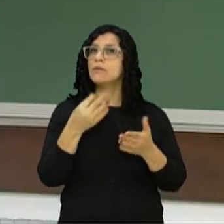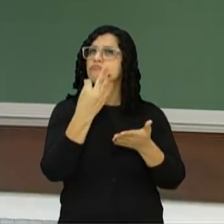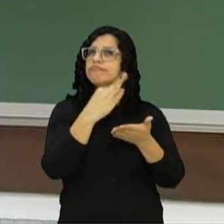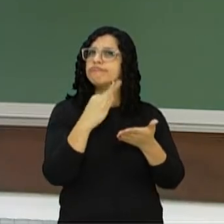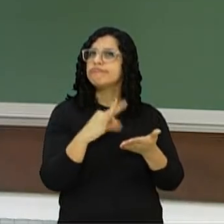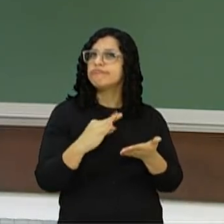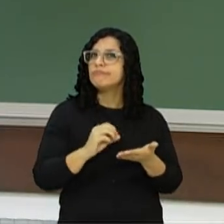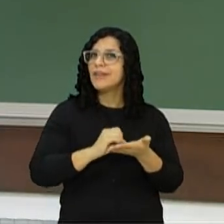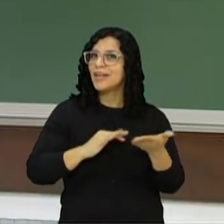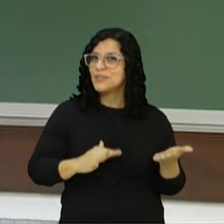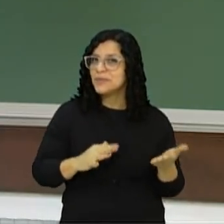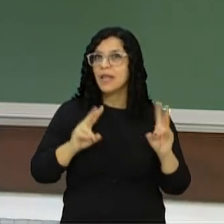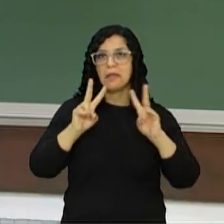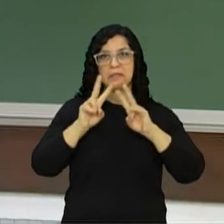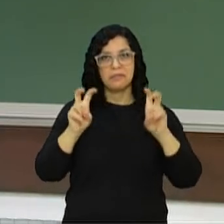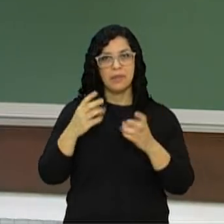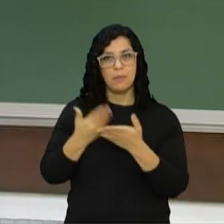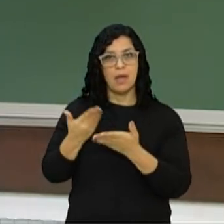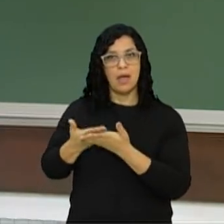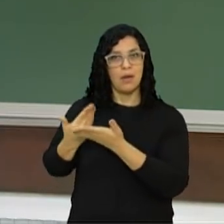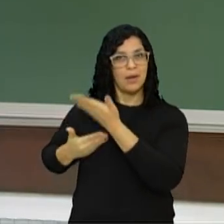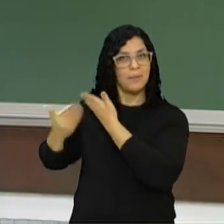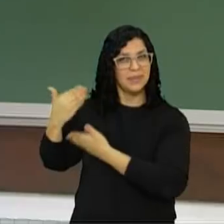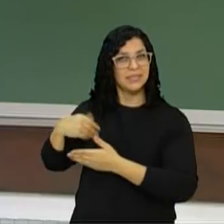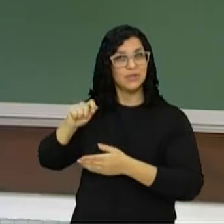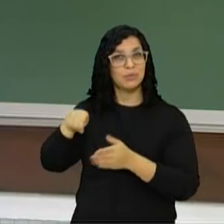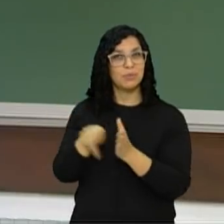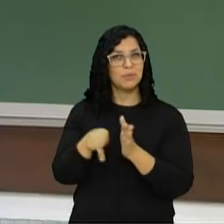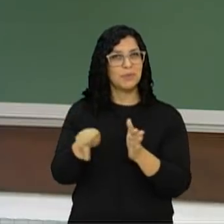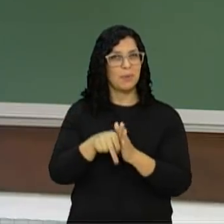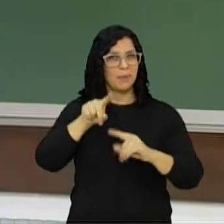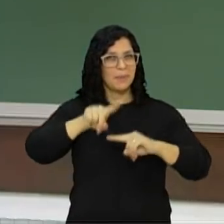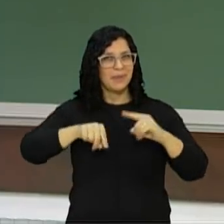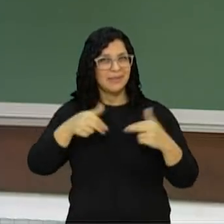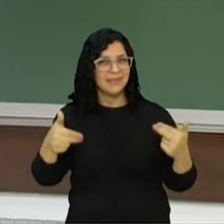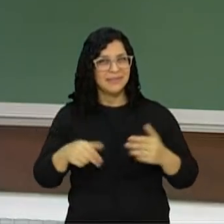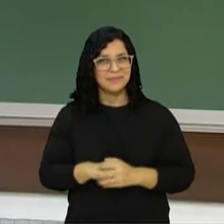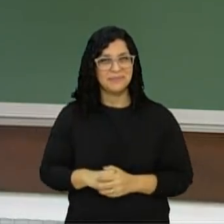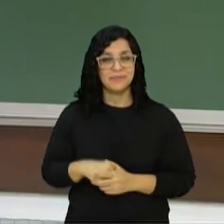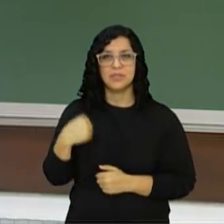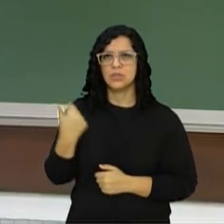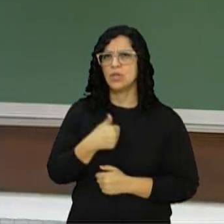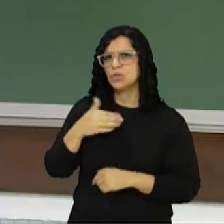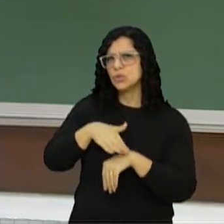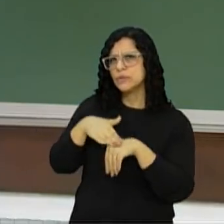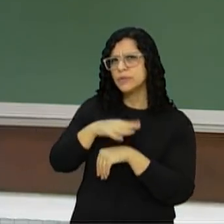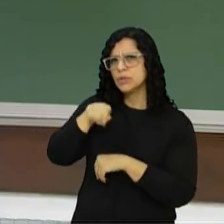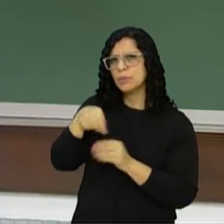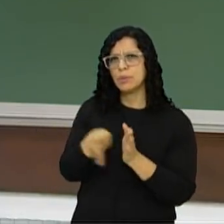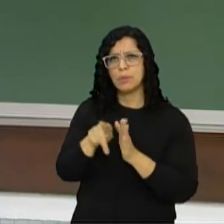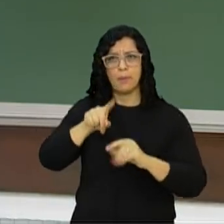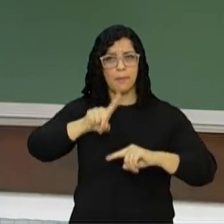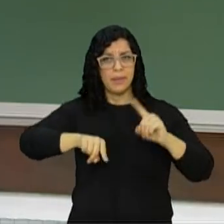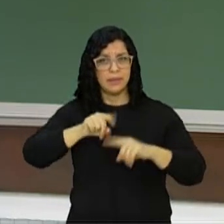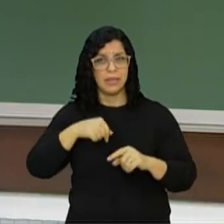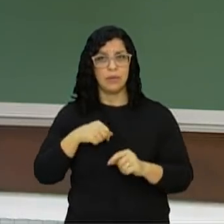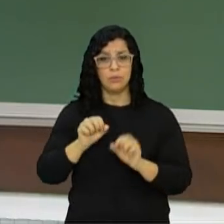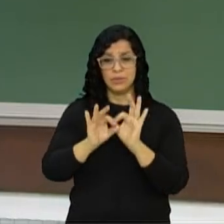corrigindo assuntos da nossa aula sobre substâncias. Lembra que a gente conversou sobre